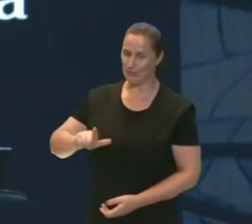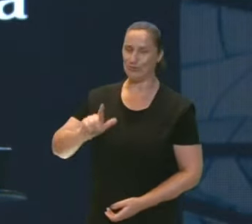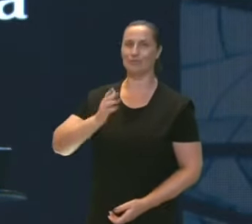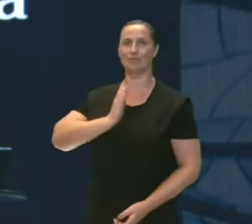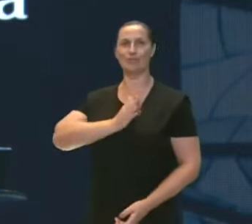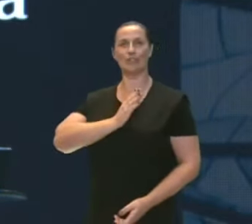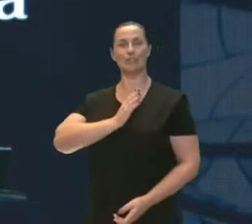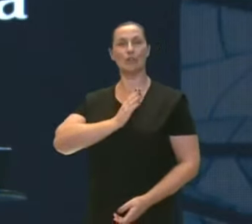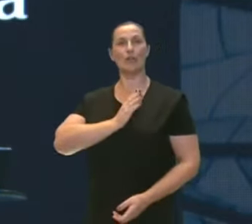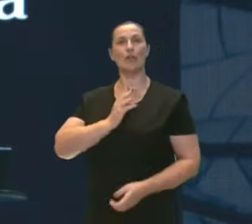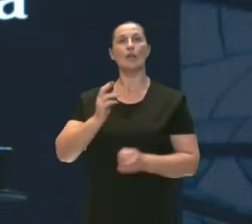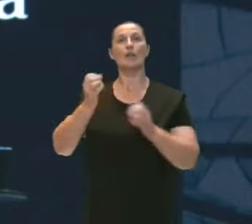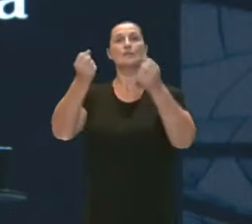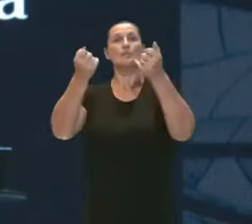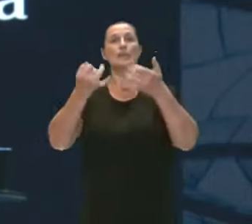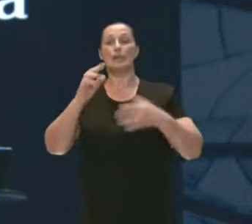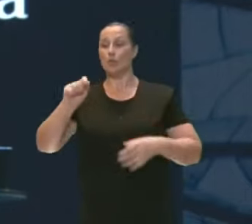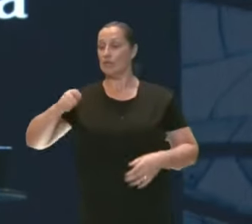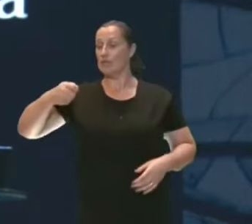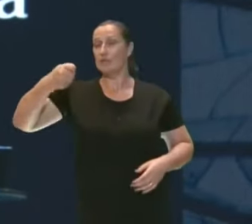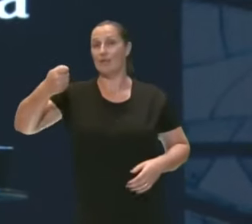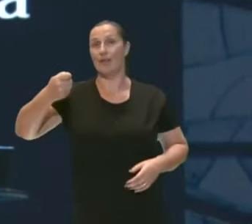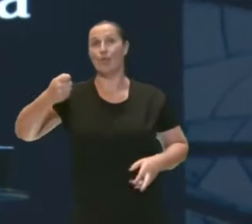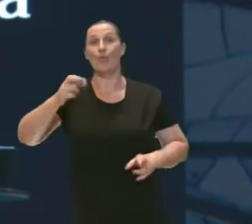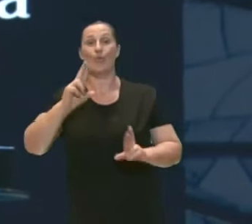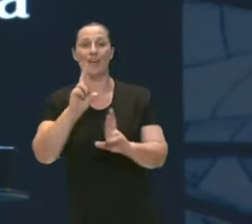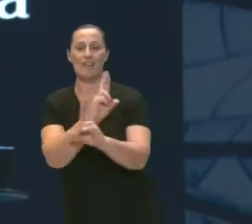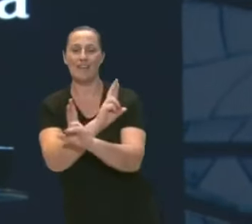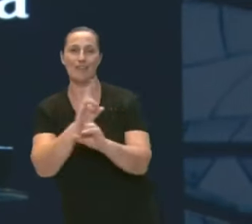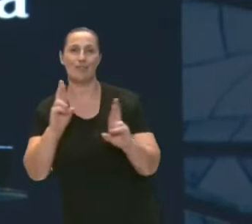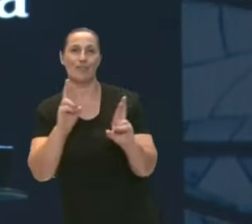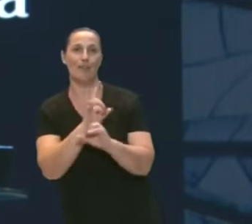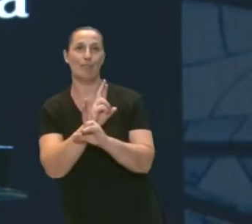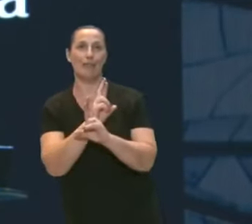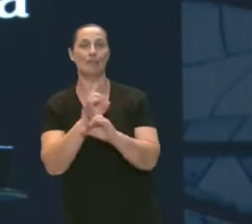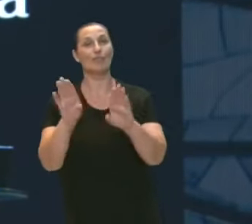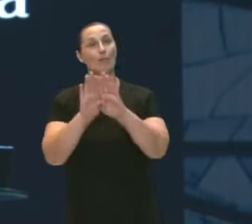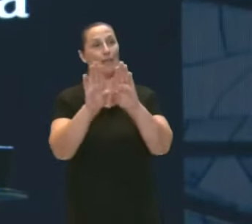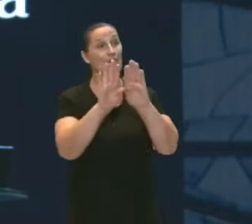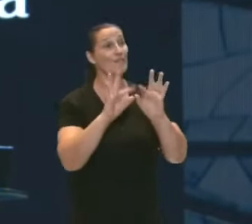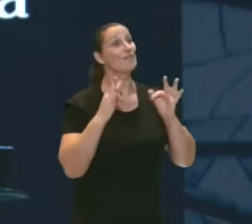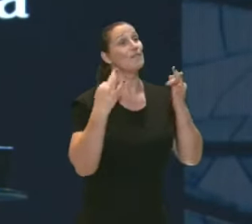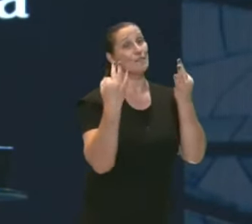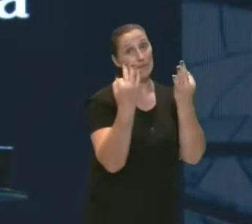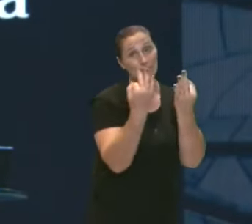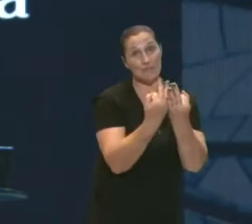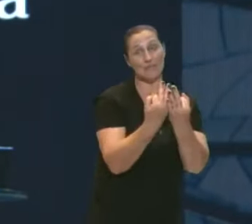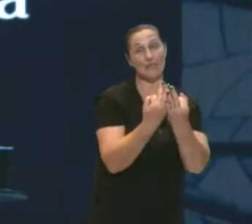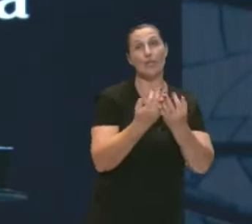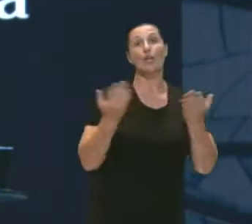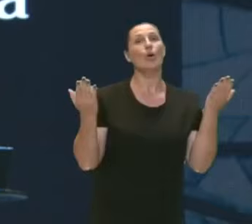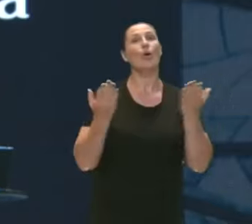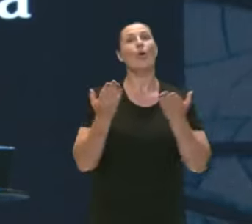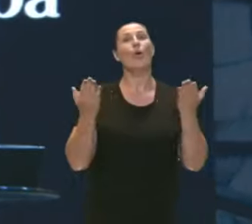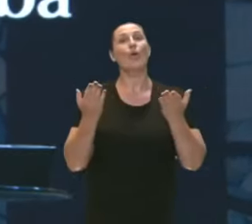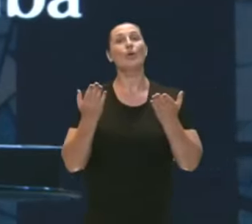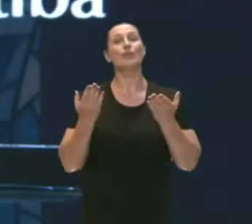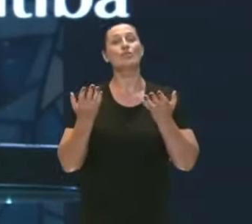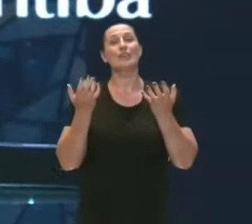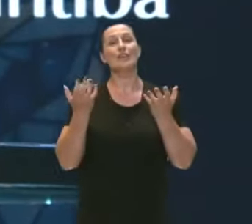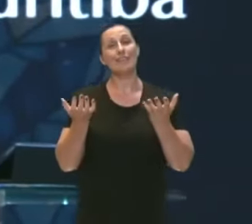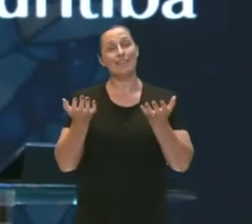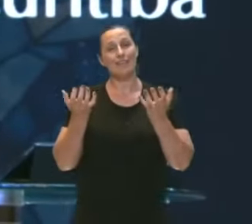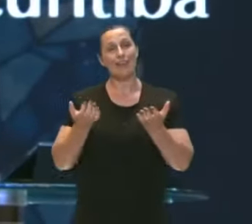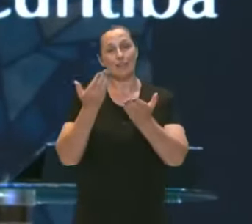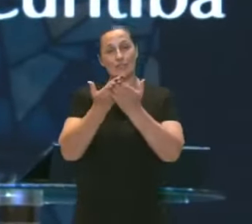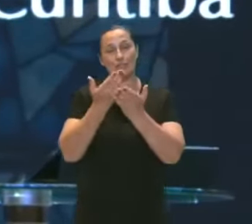sobre relacionamentos e sobre a família da gente. E hoje o tema que eu quero compartilhar com você é como é que a gente pode